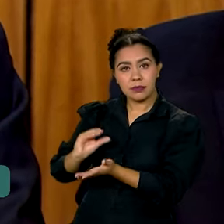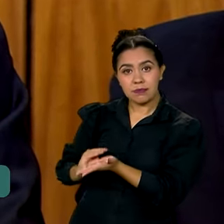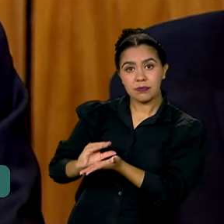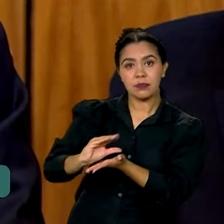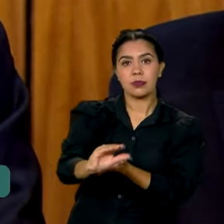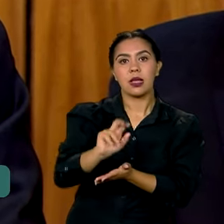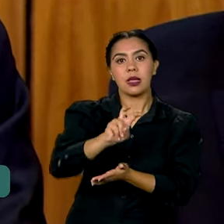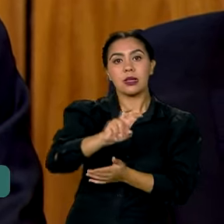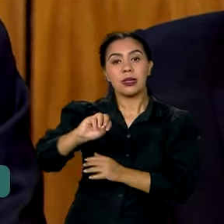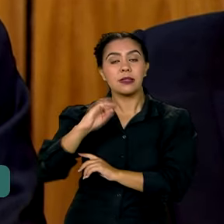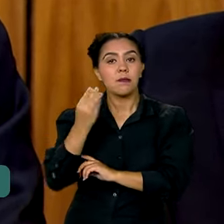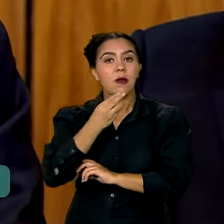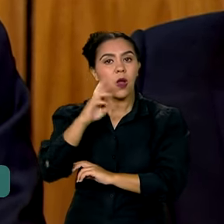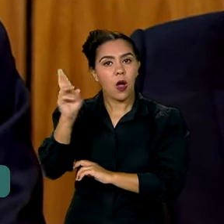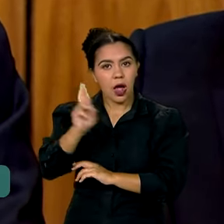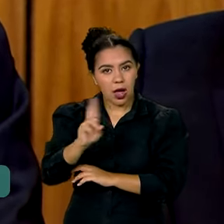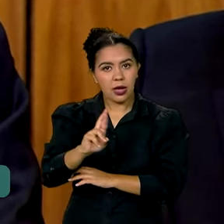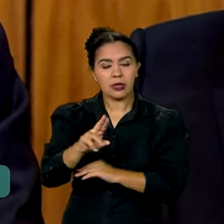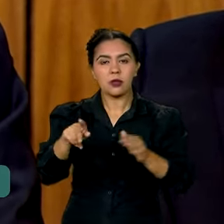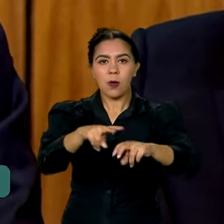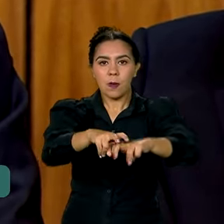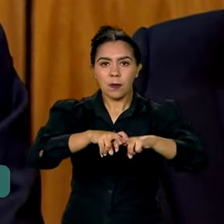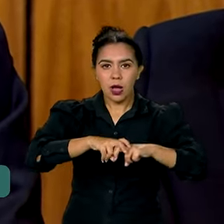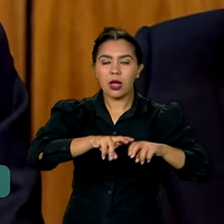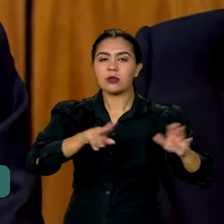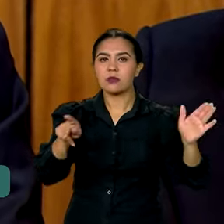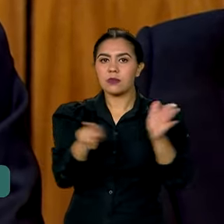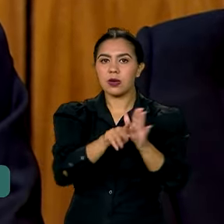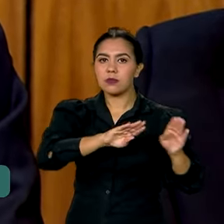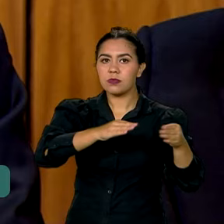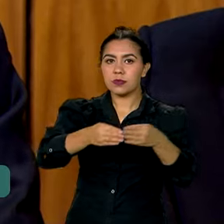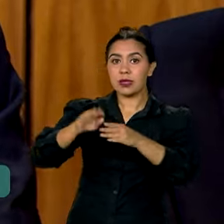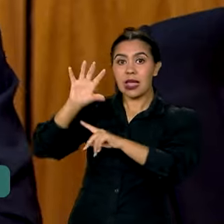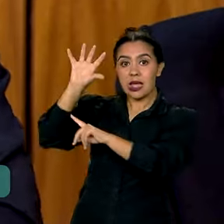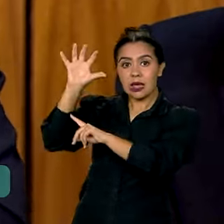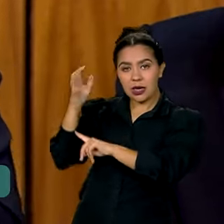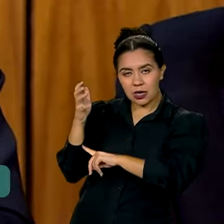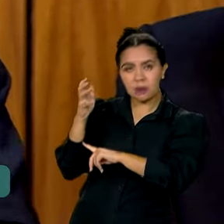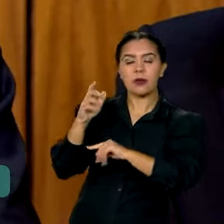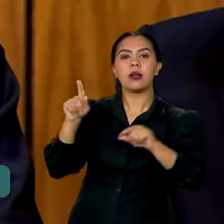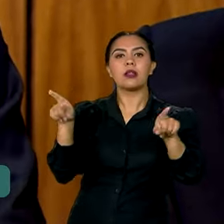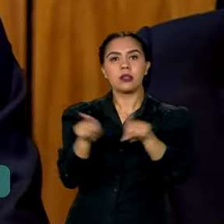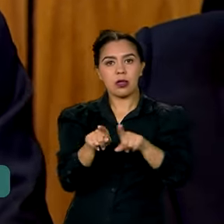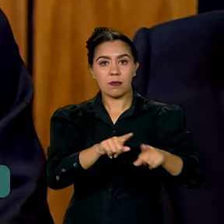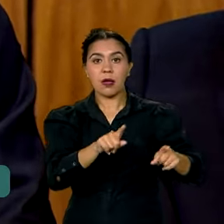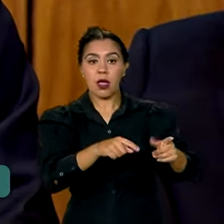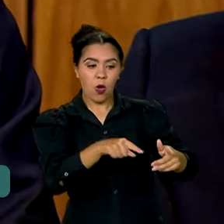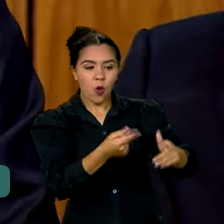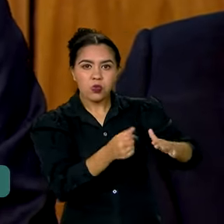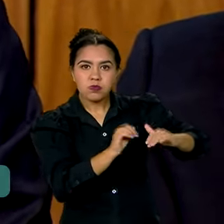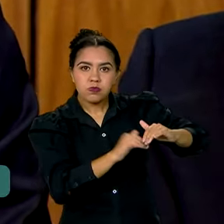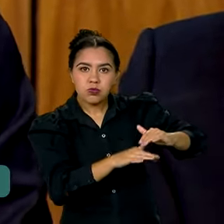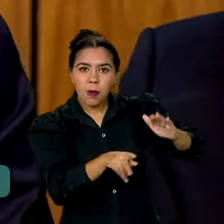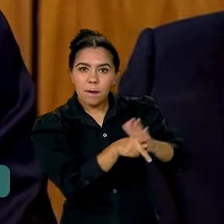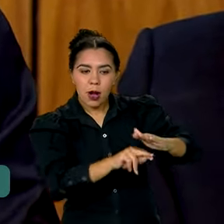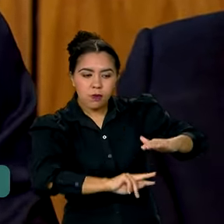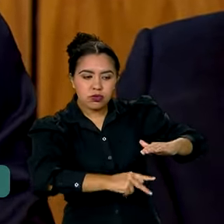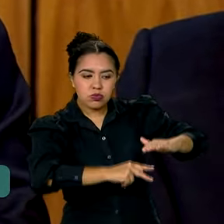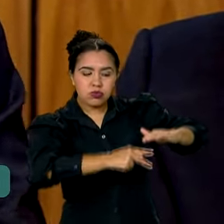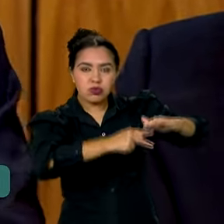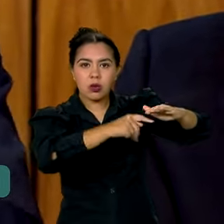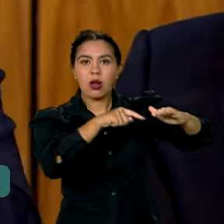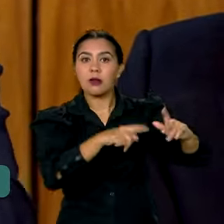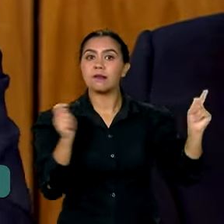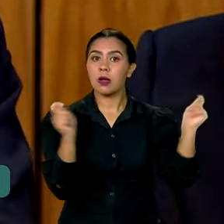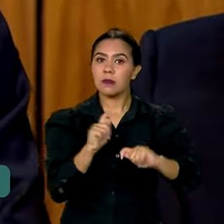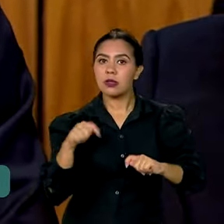linha de crédito pelo Fundo Clima, com uma taxa de 1% ao ano, Fundo Amazônia sempre não reembolsável, para que a gente possa